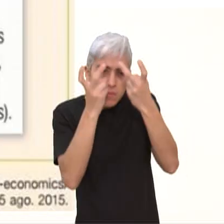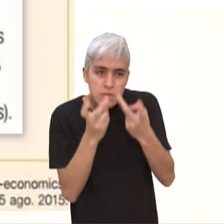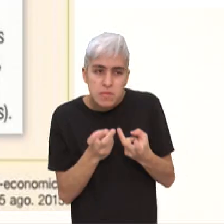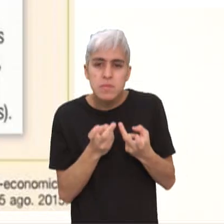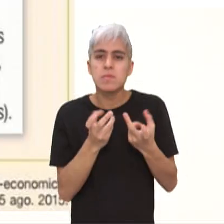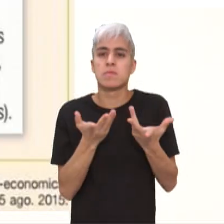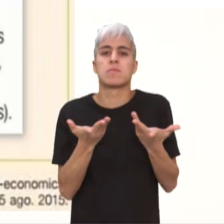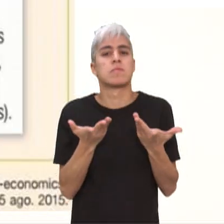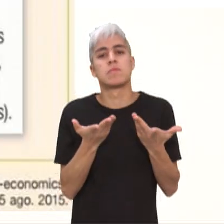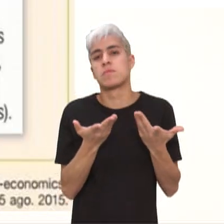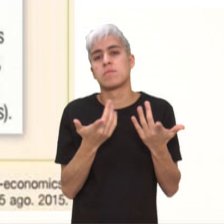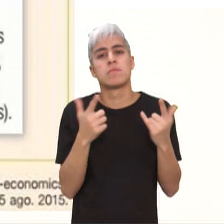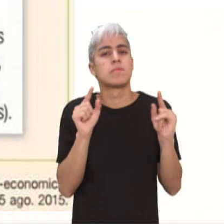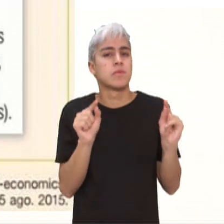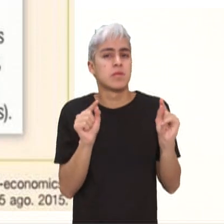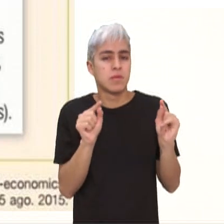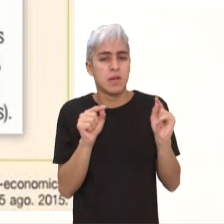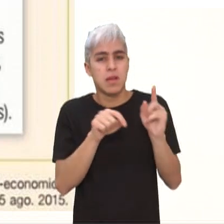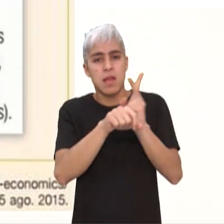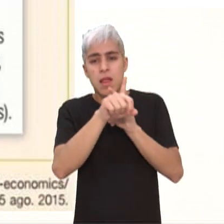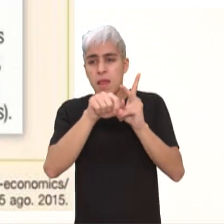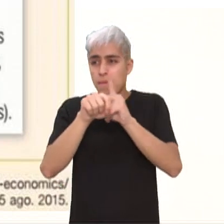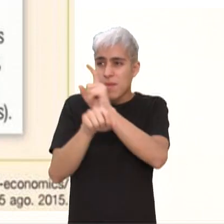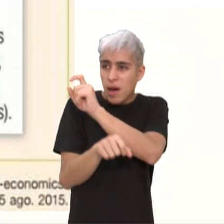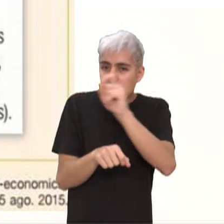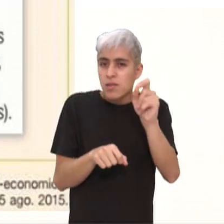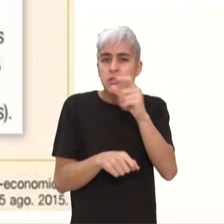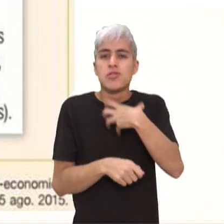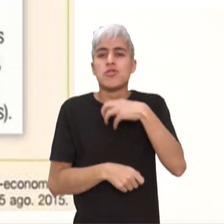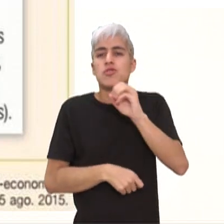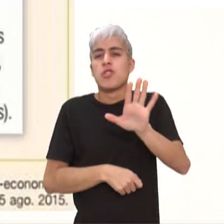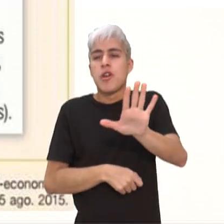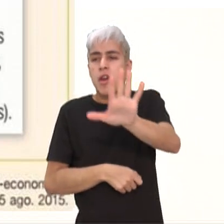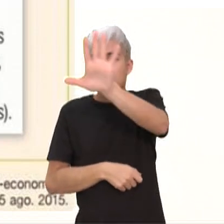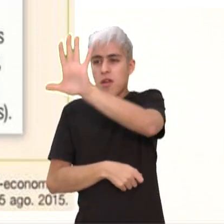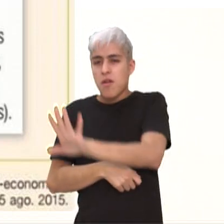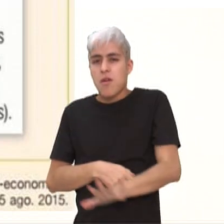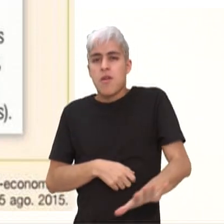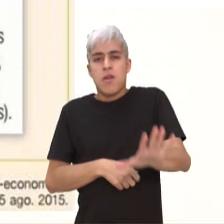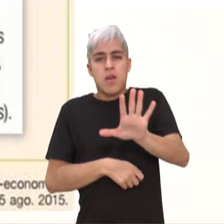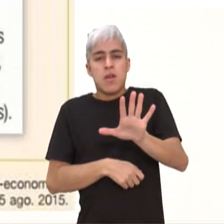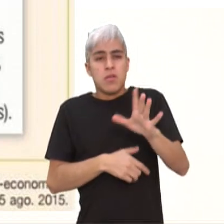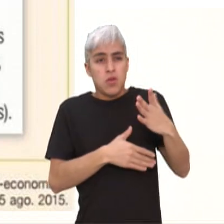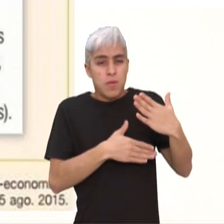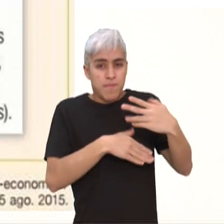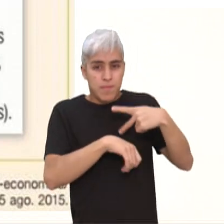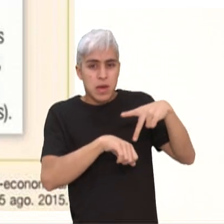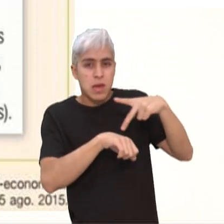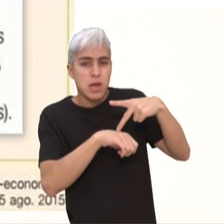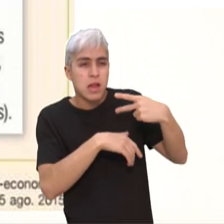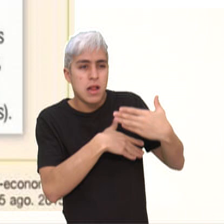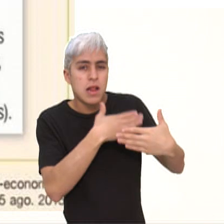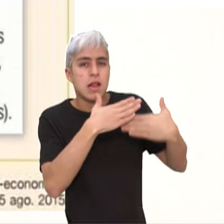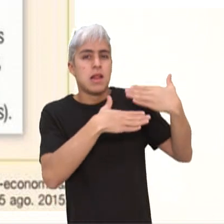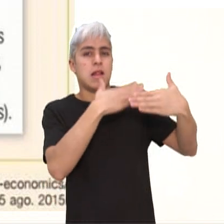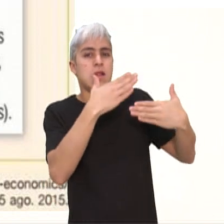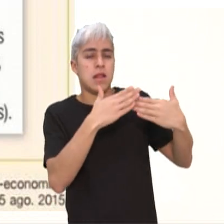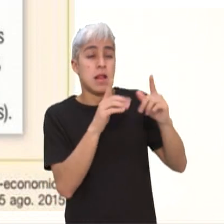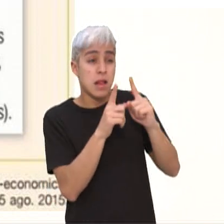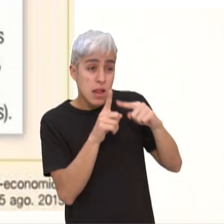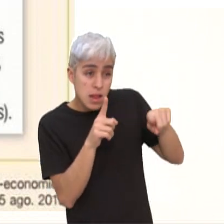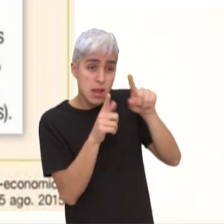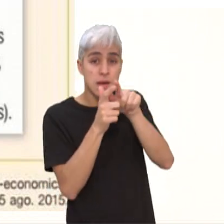aqui as nações, de um modo geral, as nações desenvolvidas, na sua